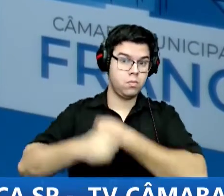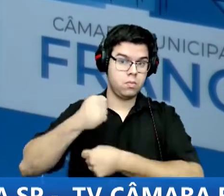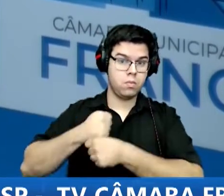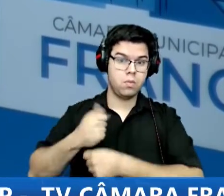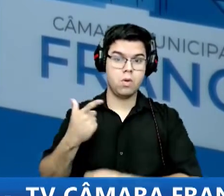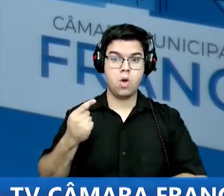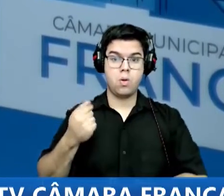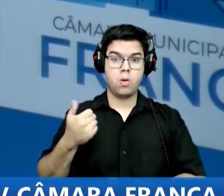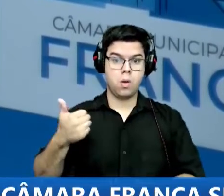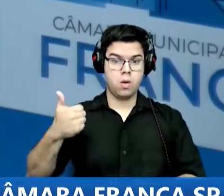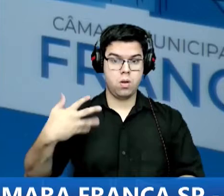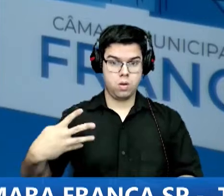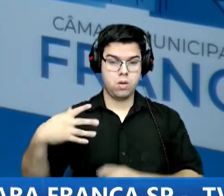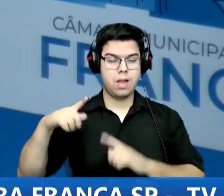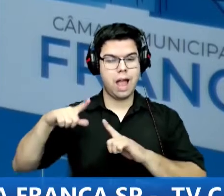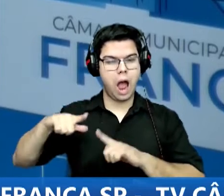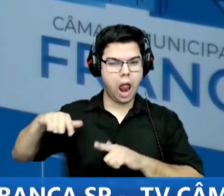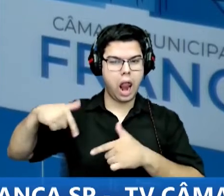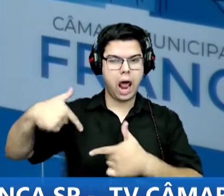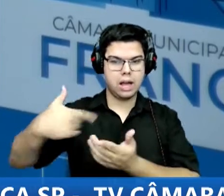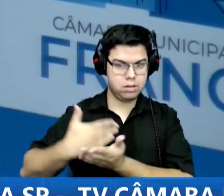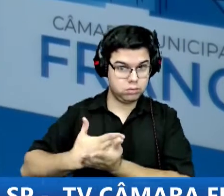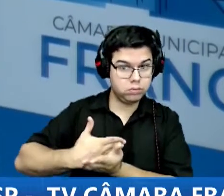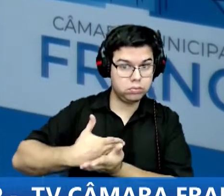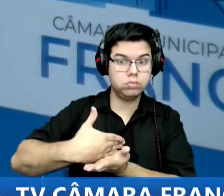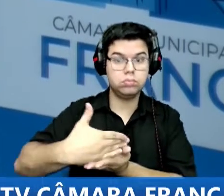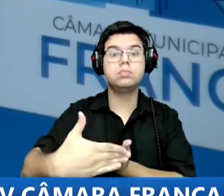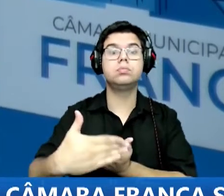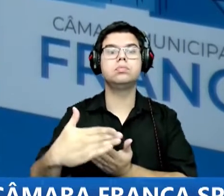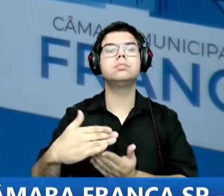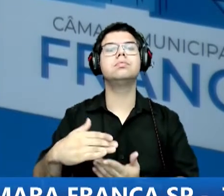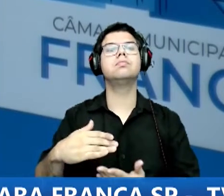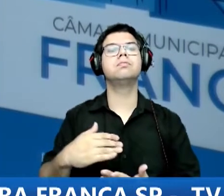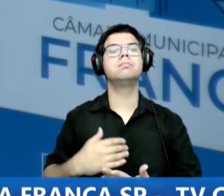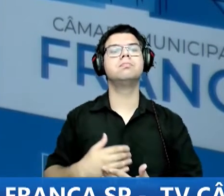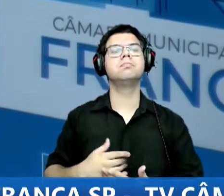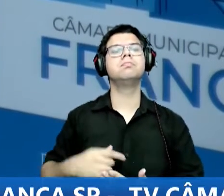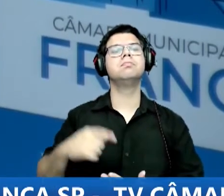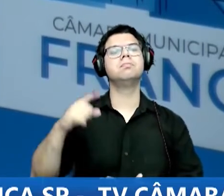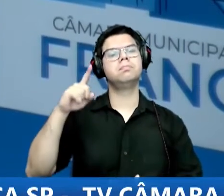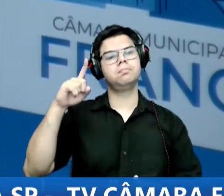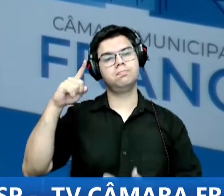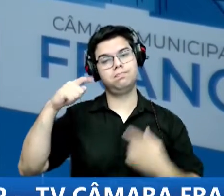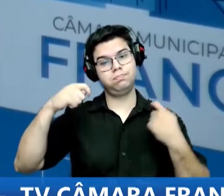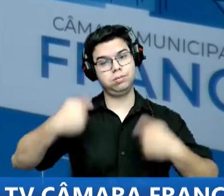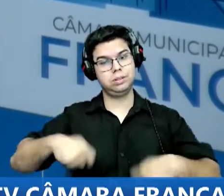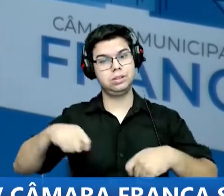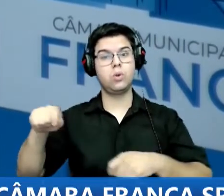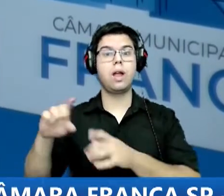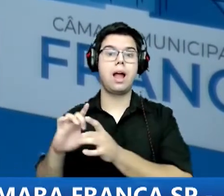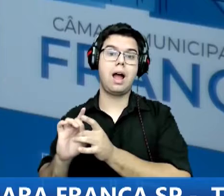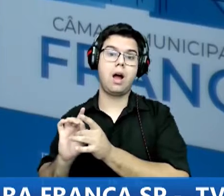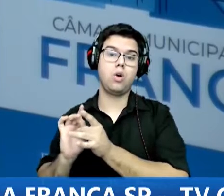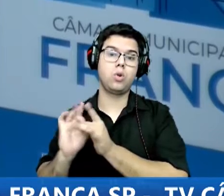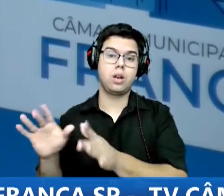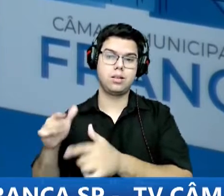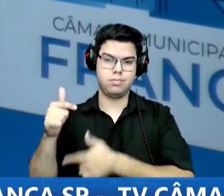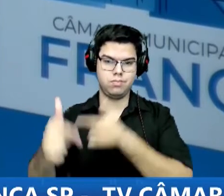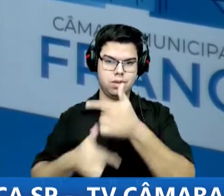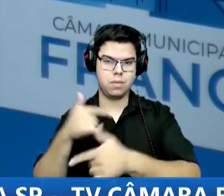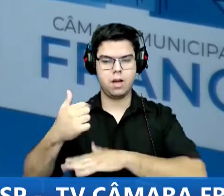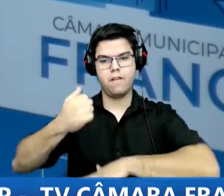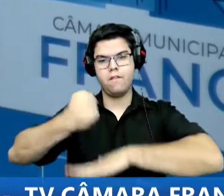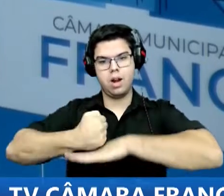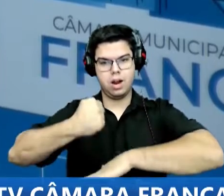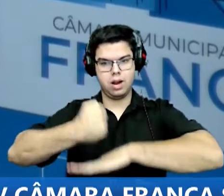do Fórum começaram, foi muito devido às autorizações de trabalho em Franca a menores de